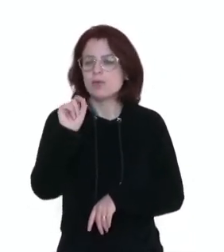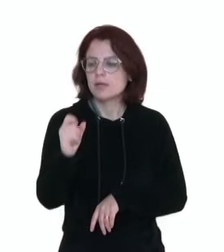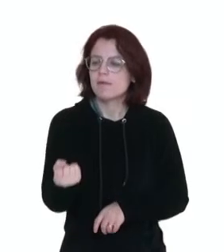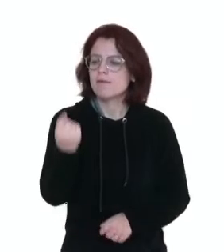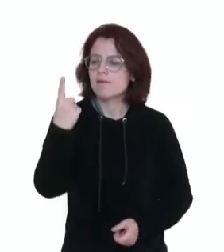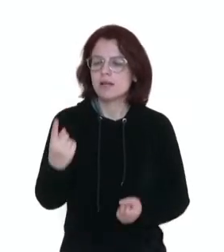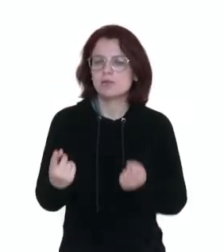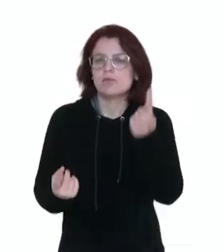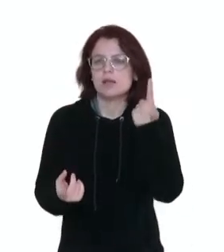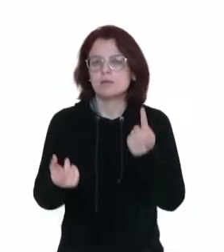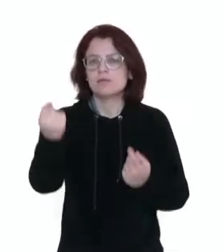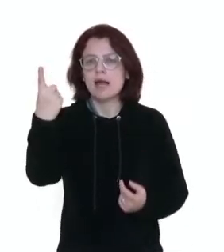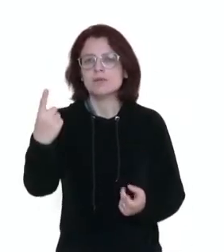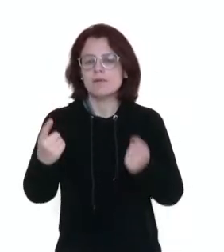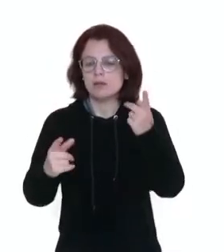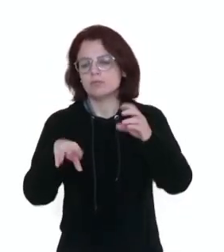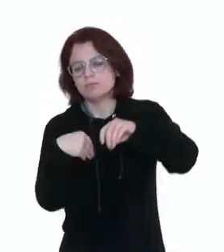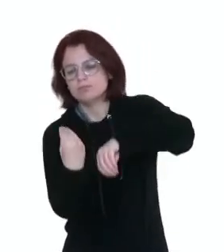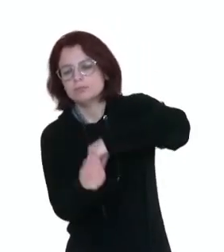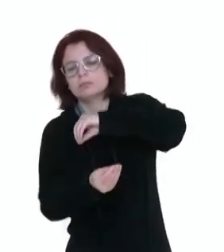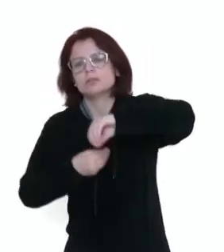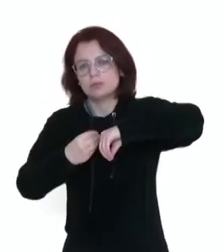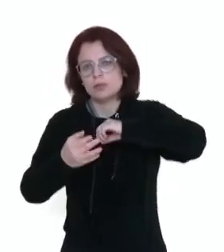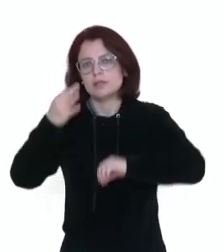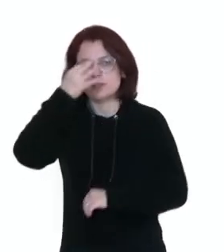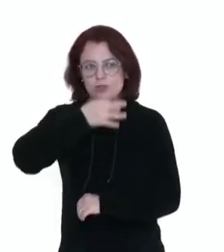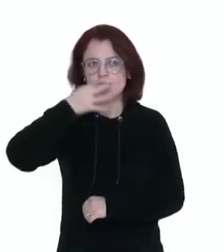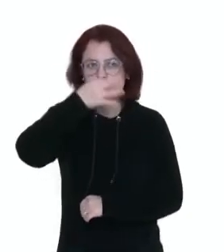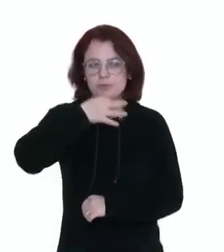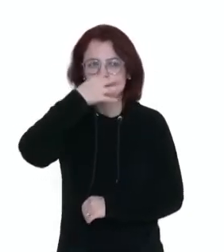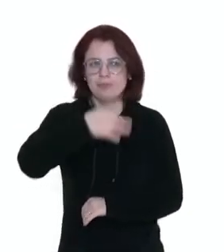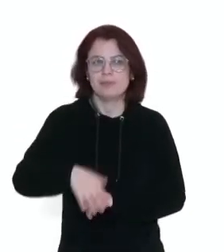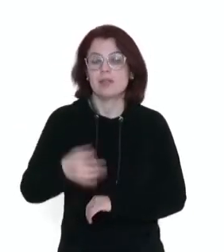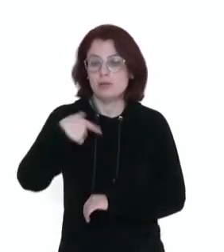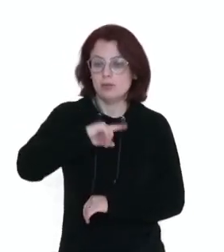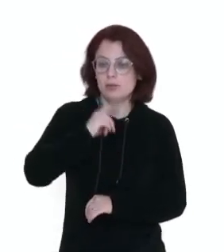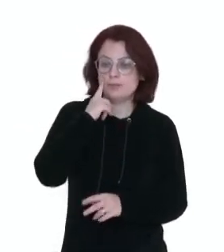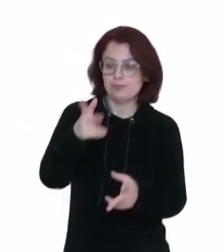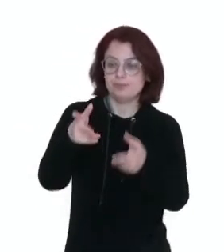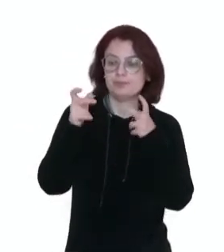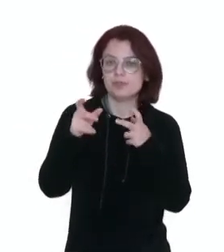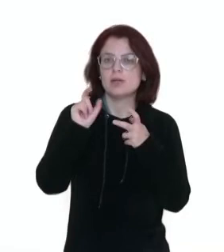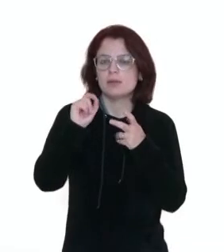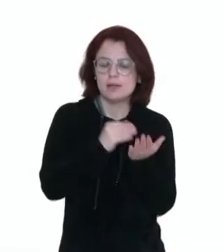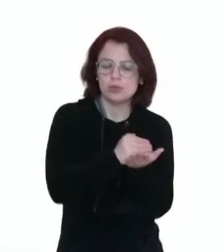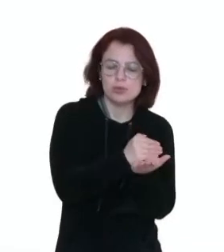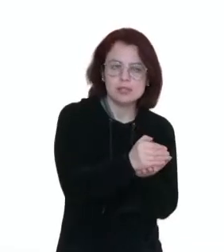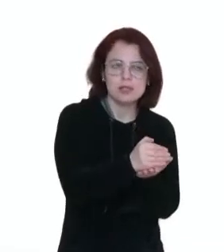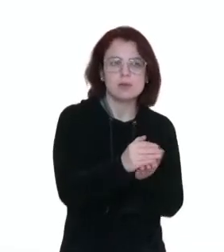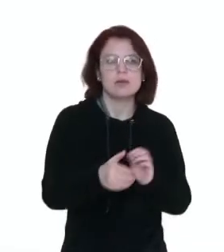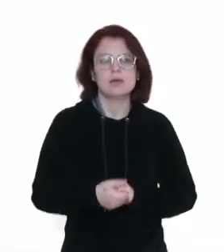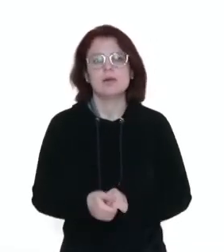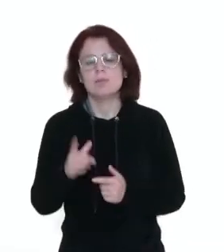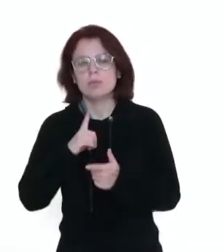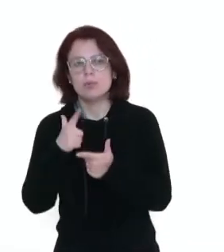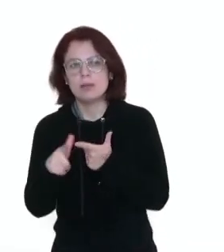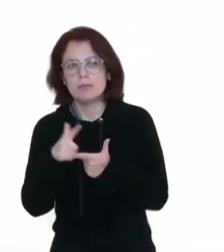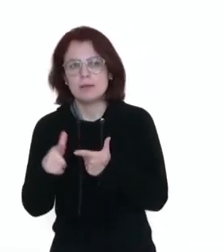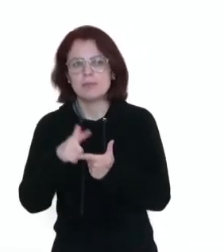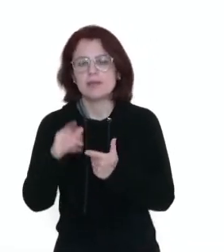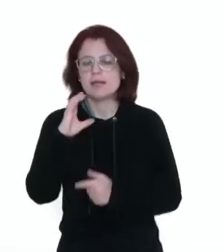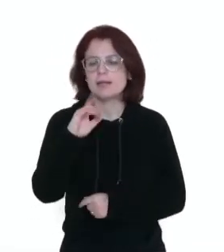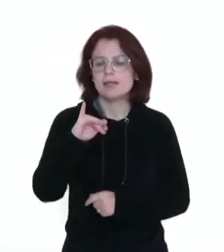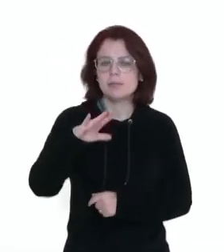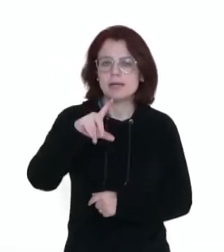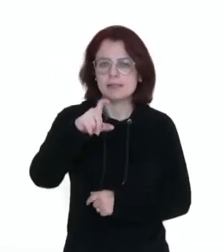que compõem a narrativa. Nele, identificamos elementos como introdução, problema,